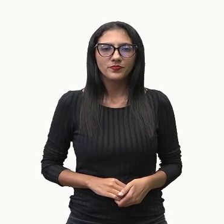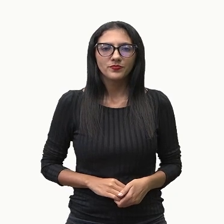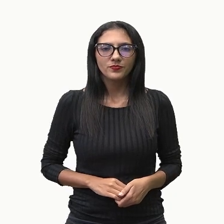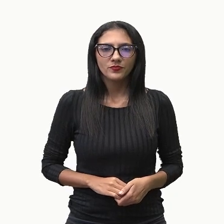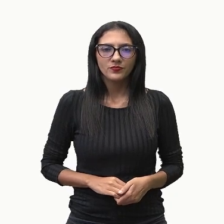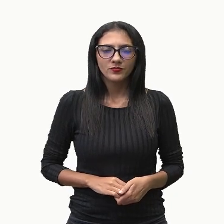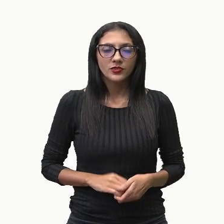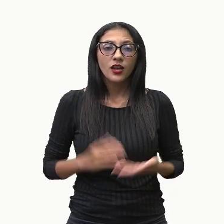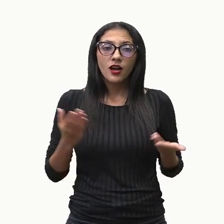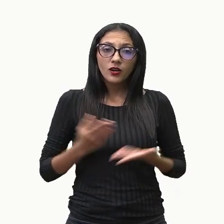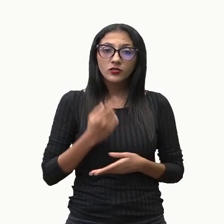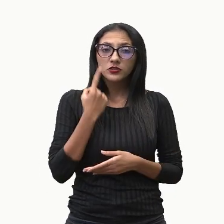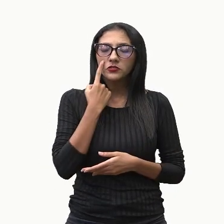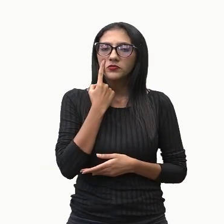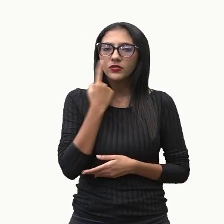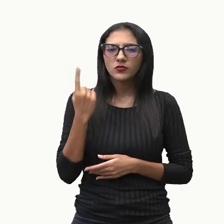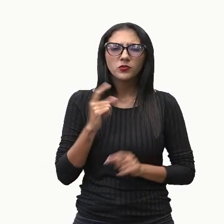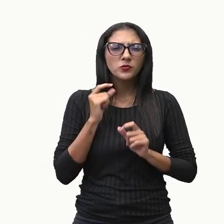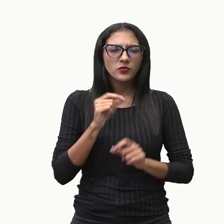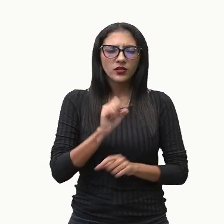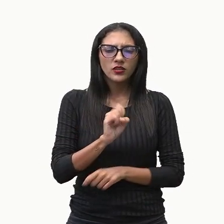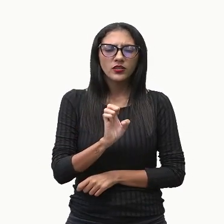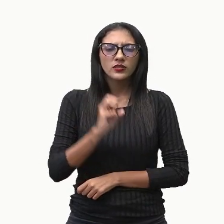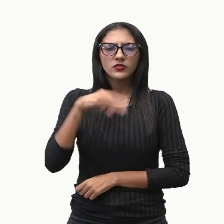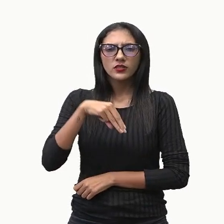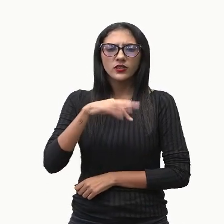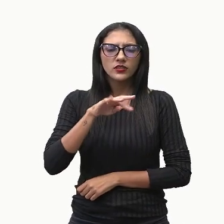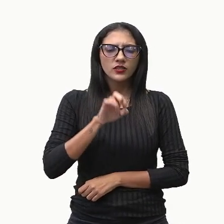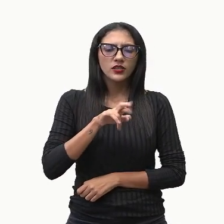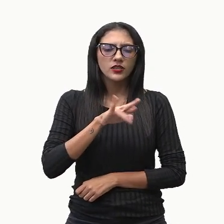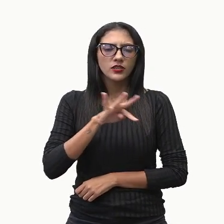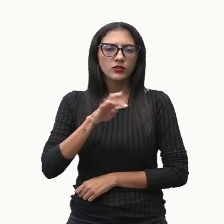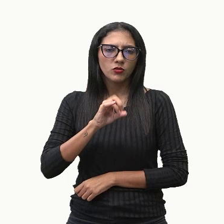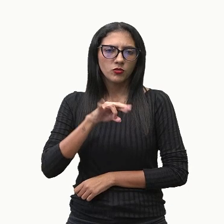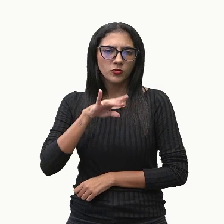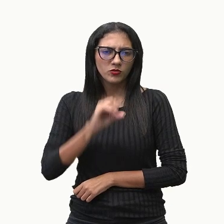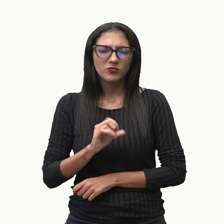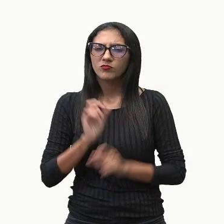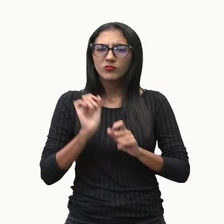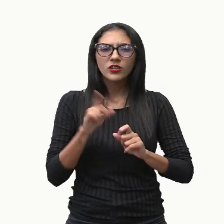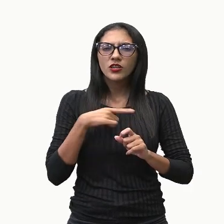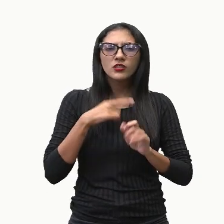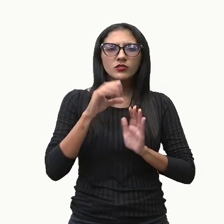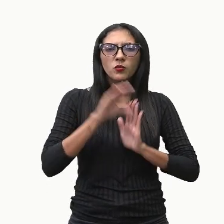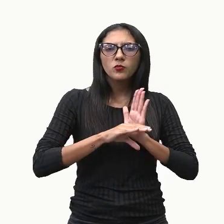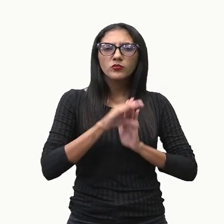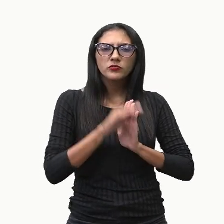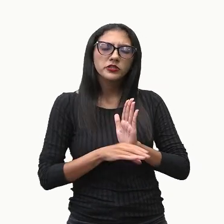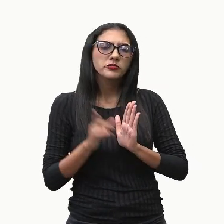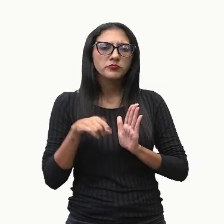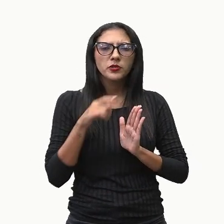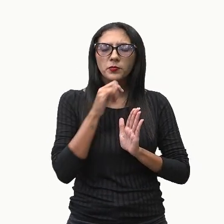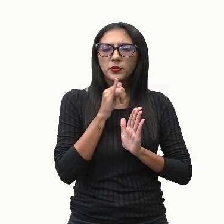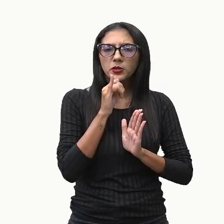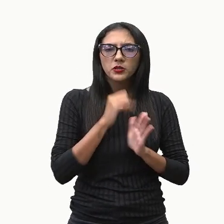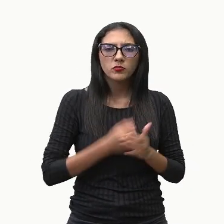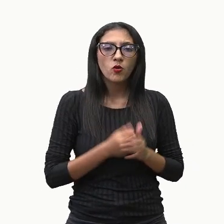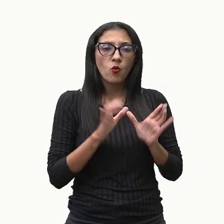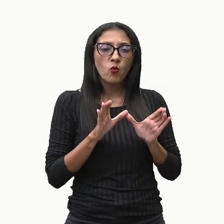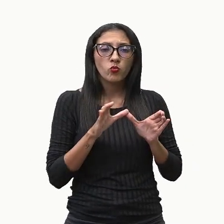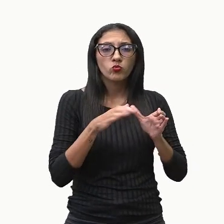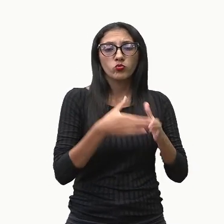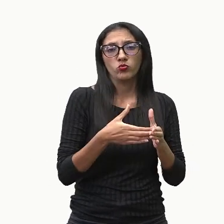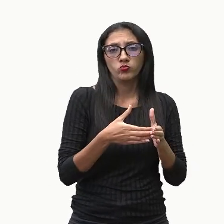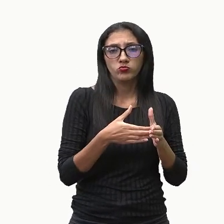ponto de falar sobre os famosos sem território. O conceito de sem território pode se referir a grupos